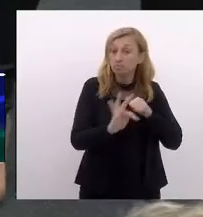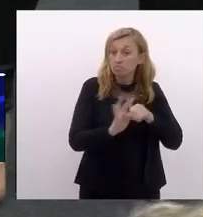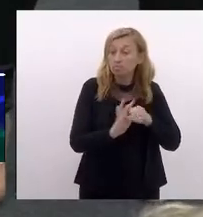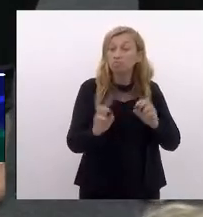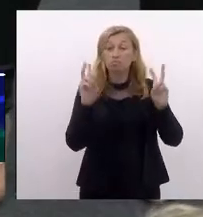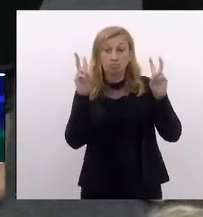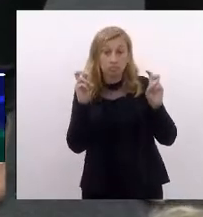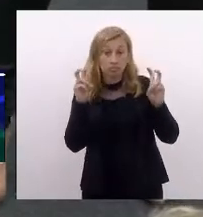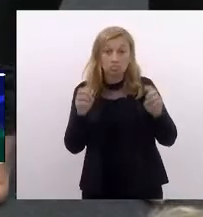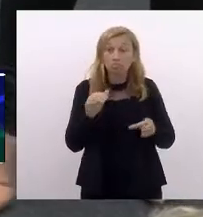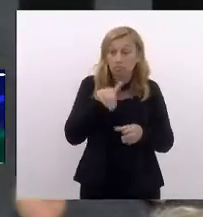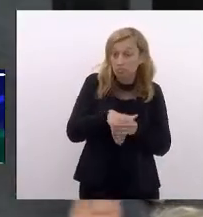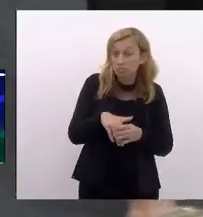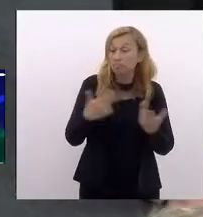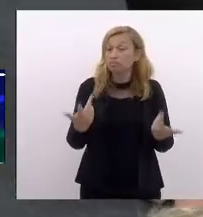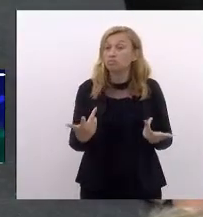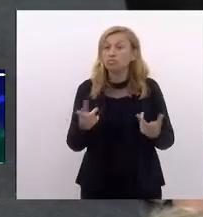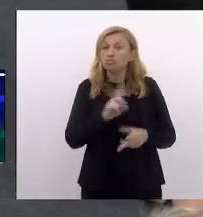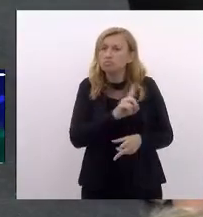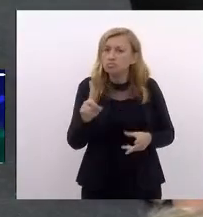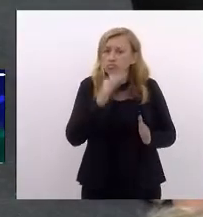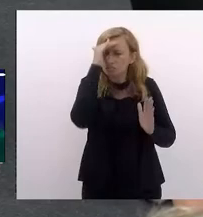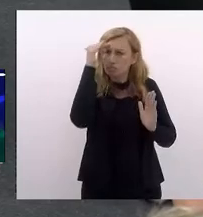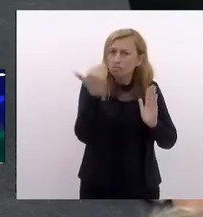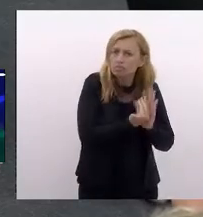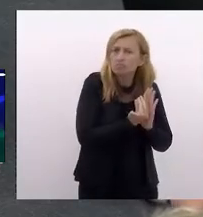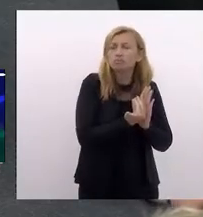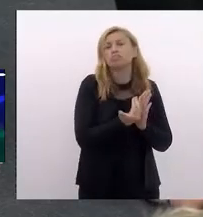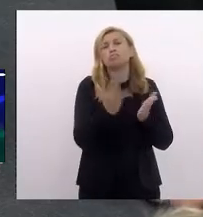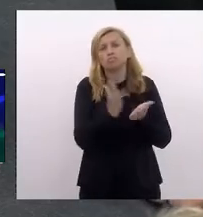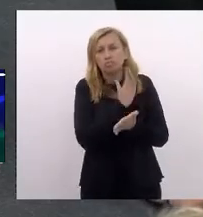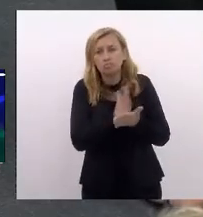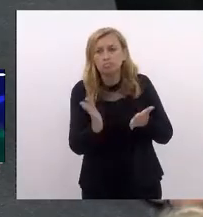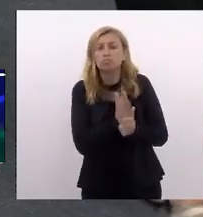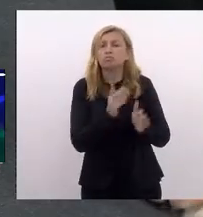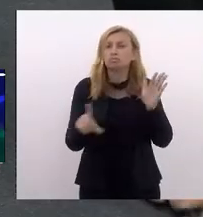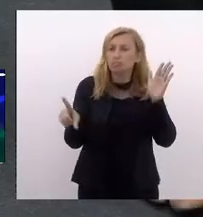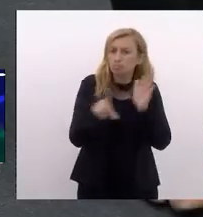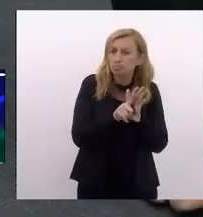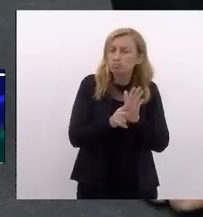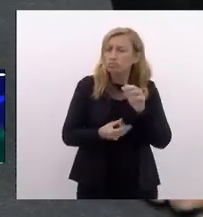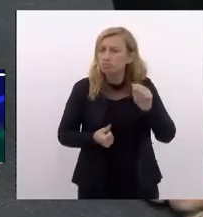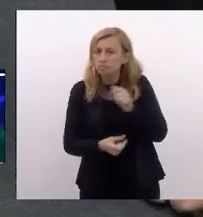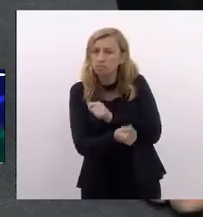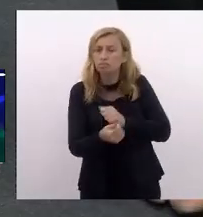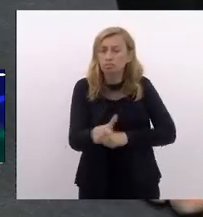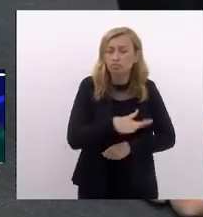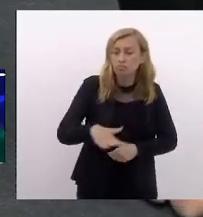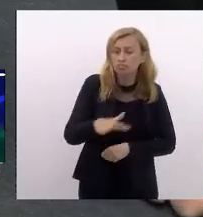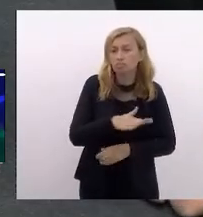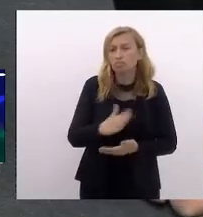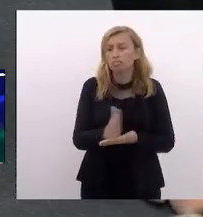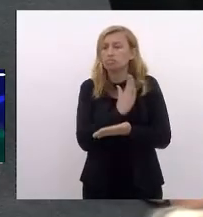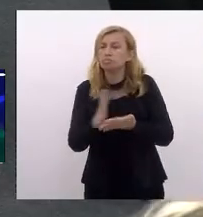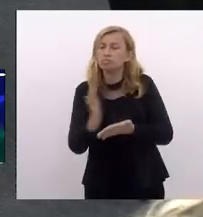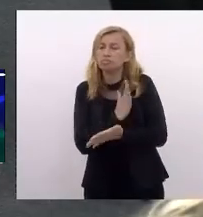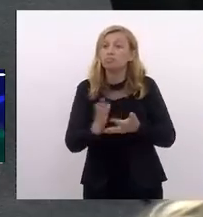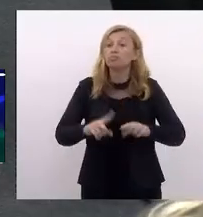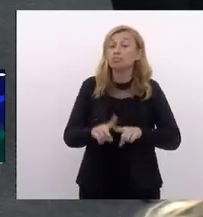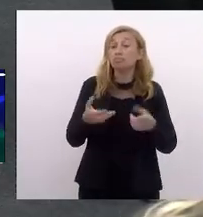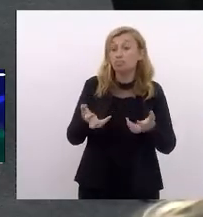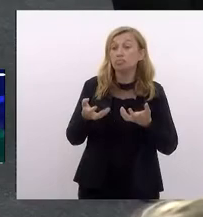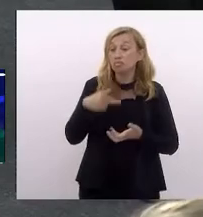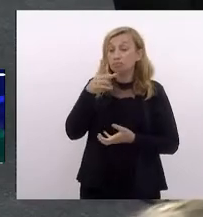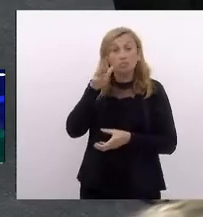desse Voto no que tange ao não cumprimento de determinadas metas investimento em algumas áreas mas eu queria